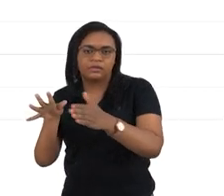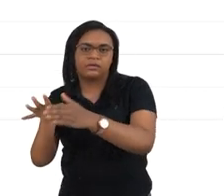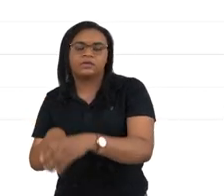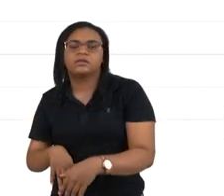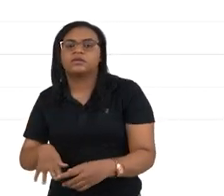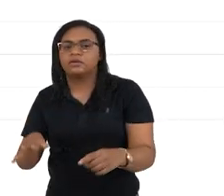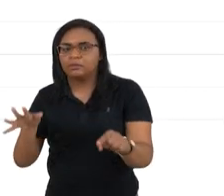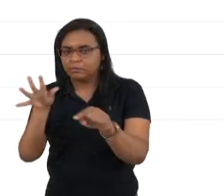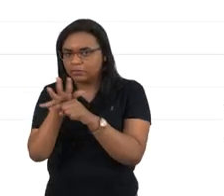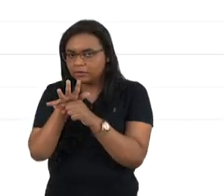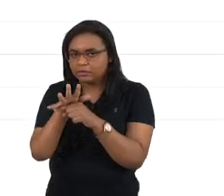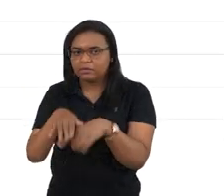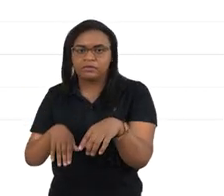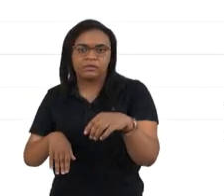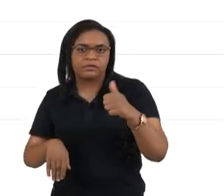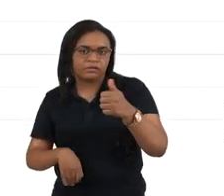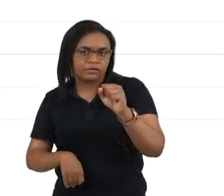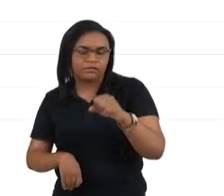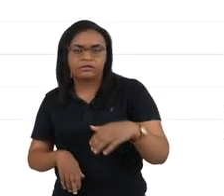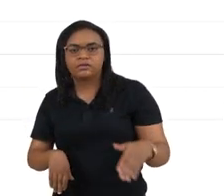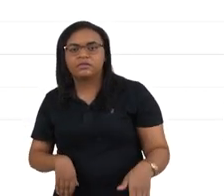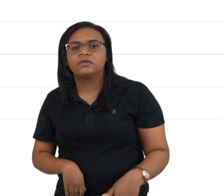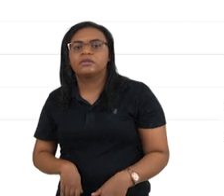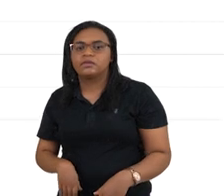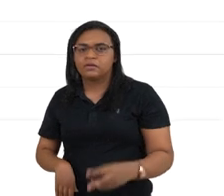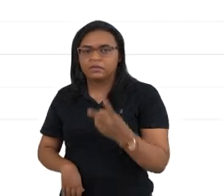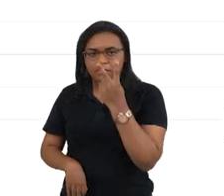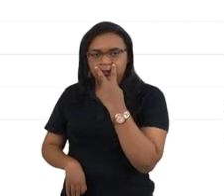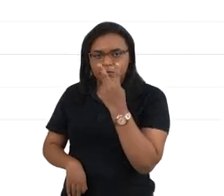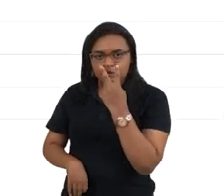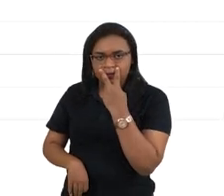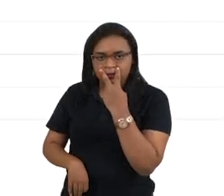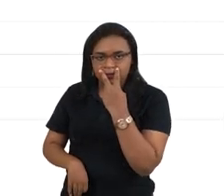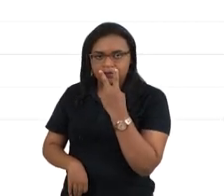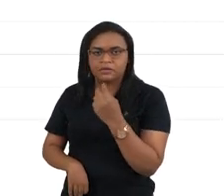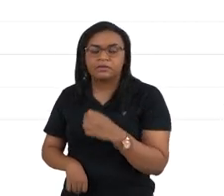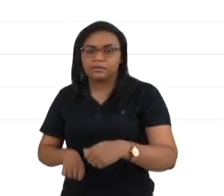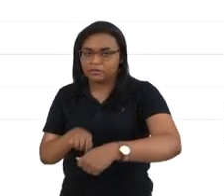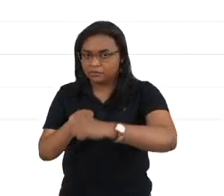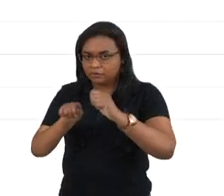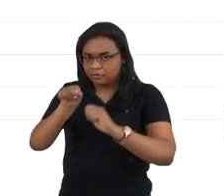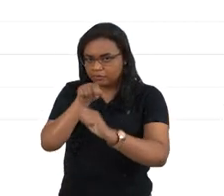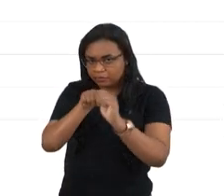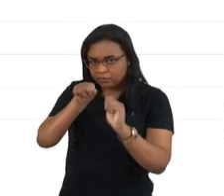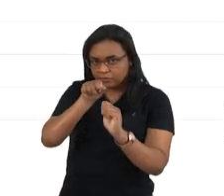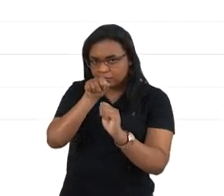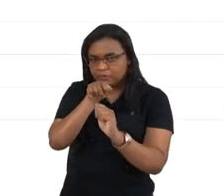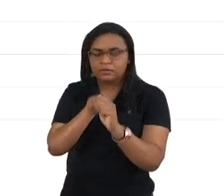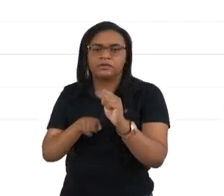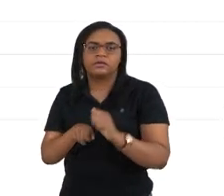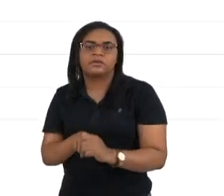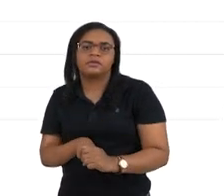do que 18. Então, vai crescer nesse sentido. Percebam que as setas estão o quê? Trocadas. Se elas estão